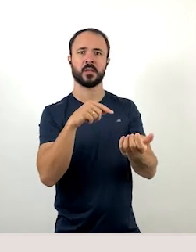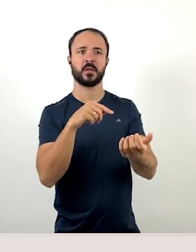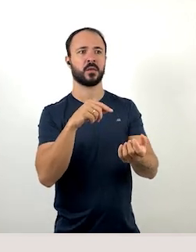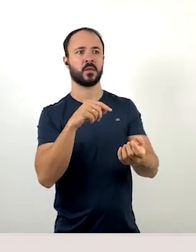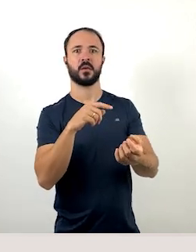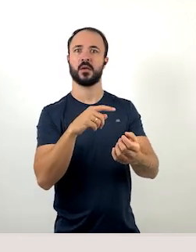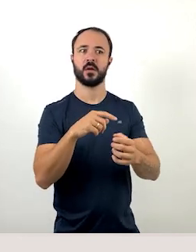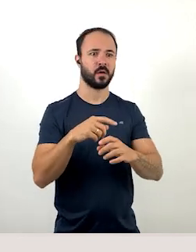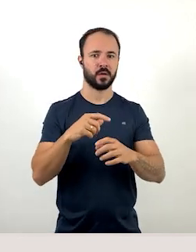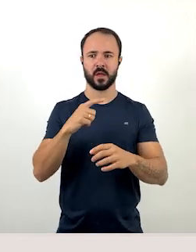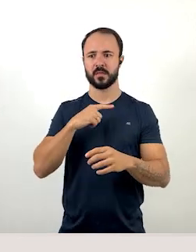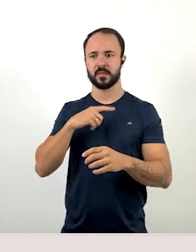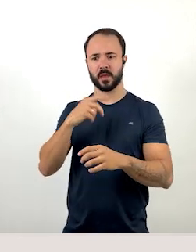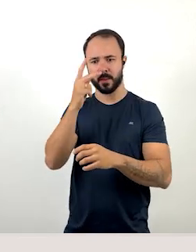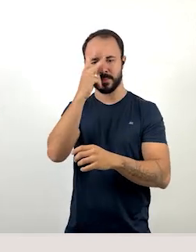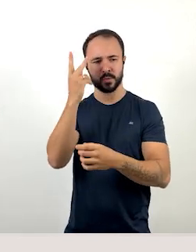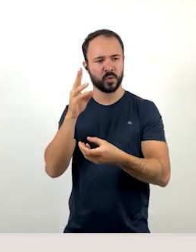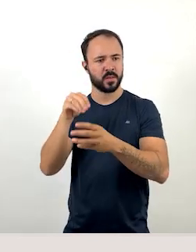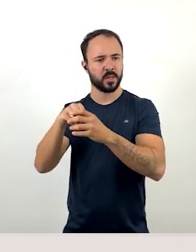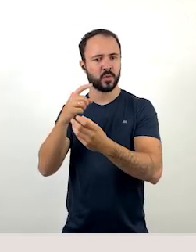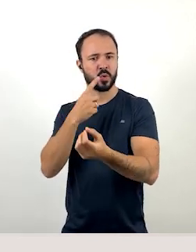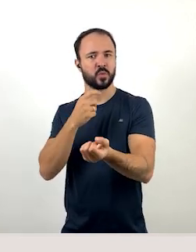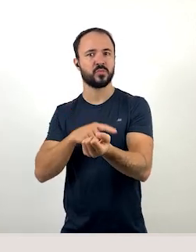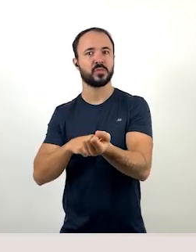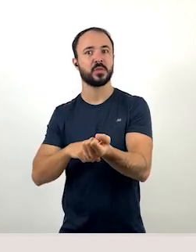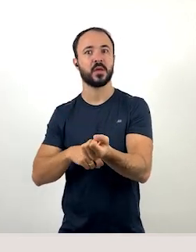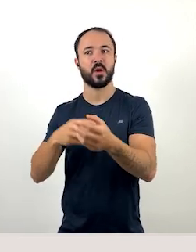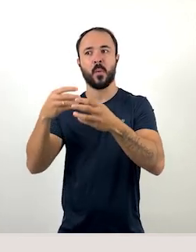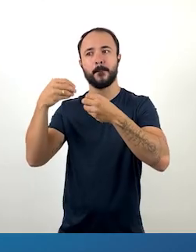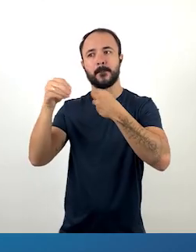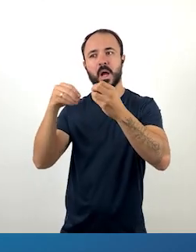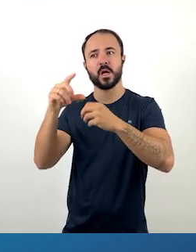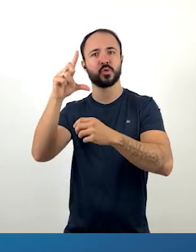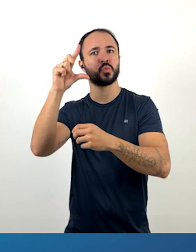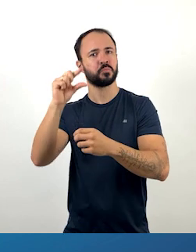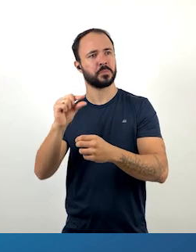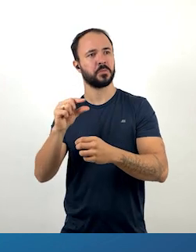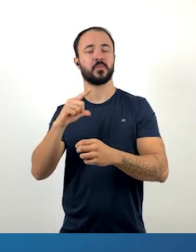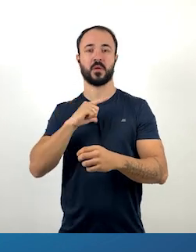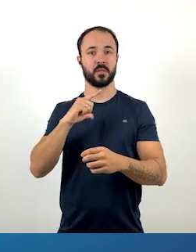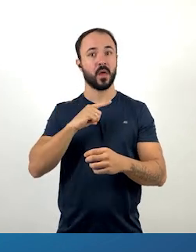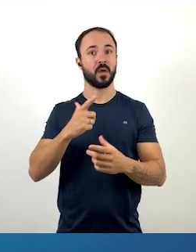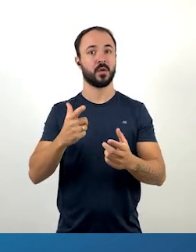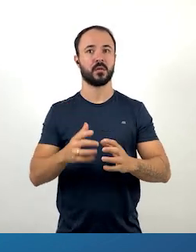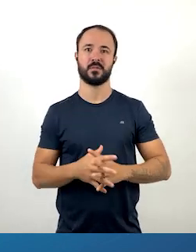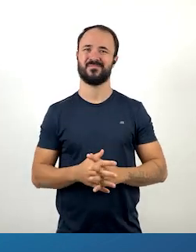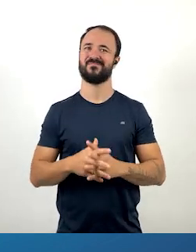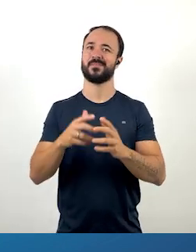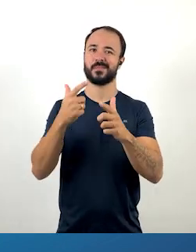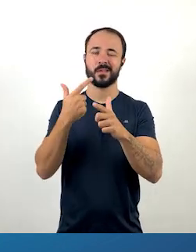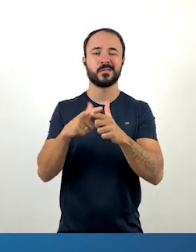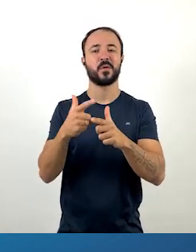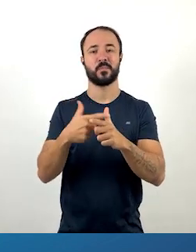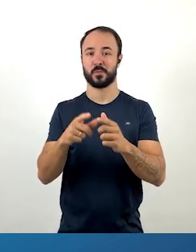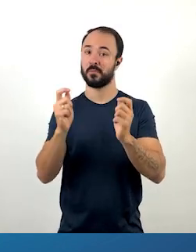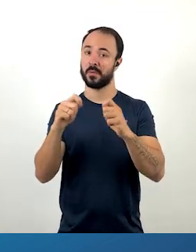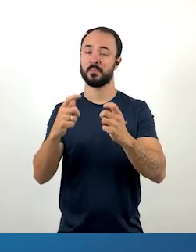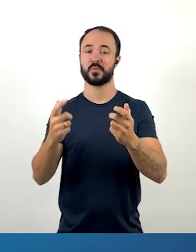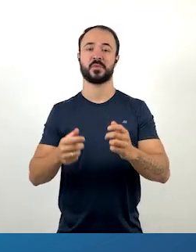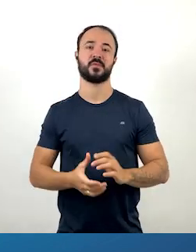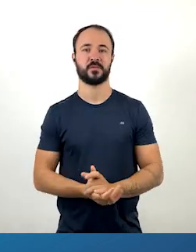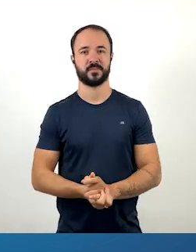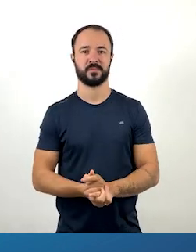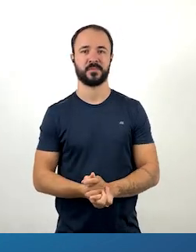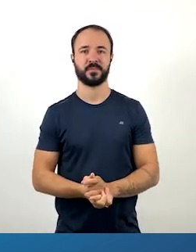de pessoas que apresentavam microplásticos na sua composição. Consequentemente, você tem vários problemas relacionados a isso.